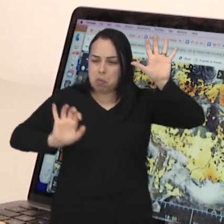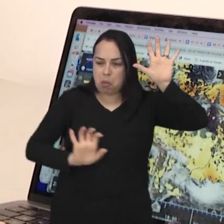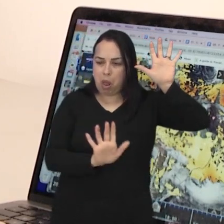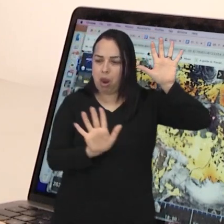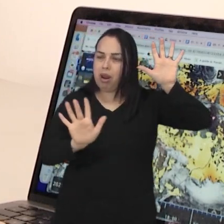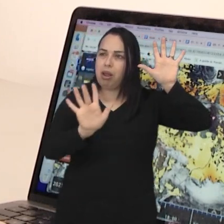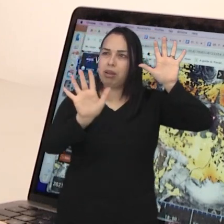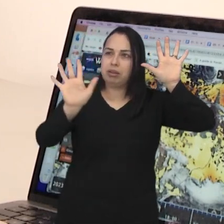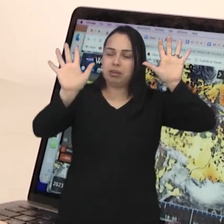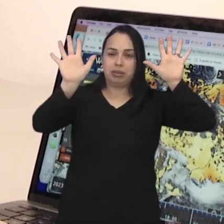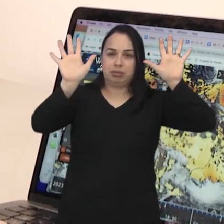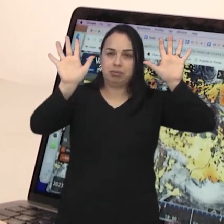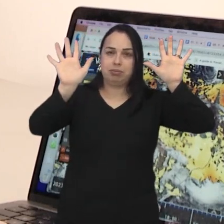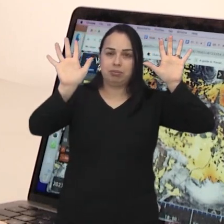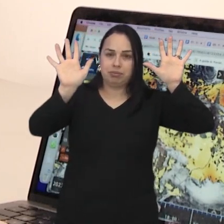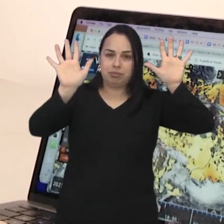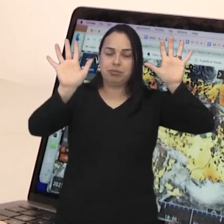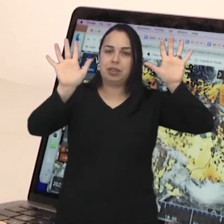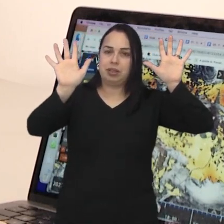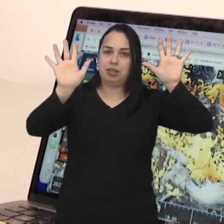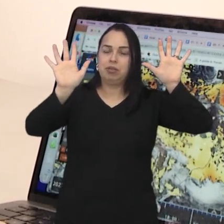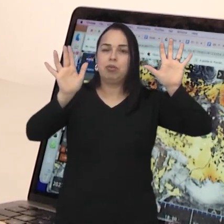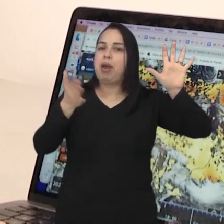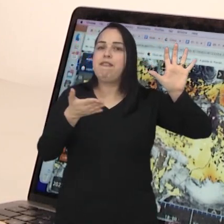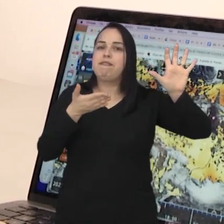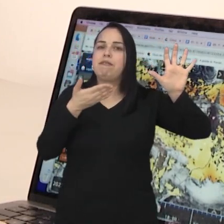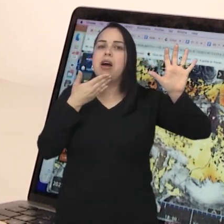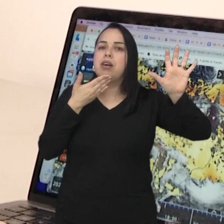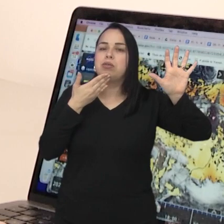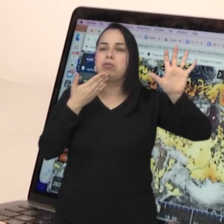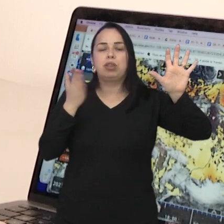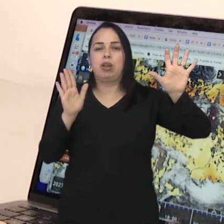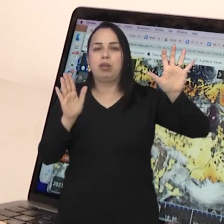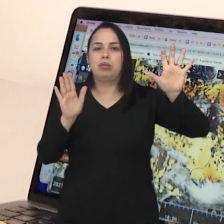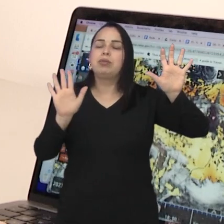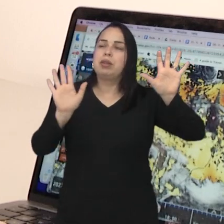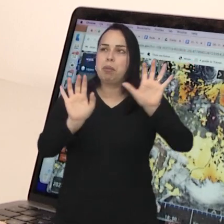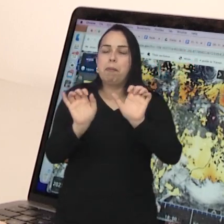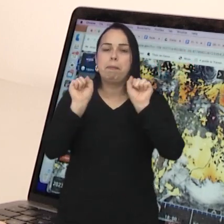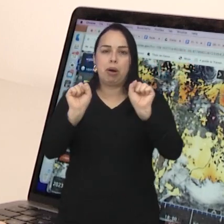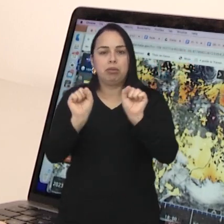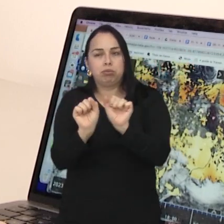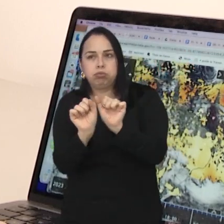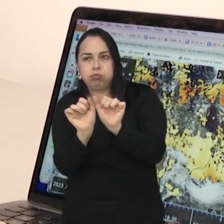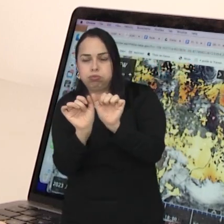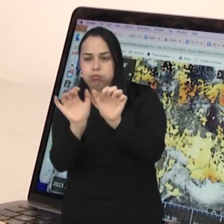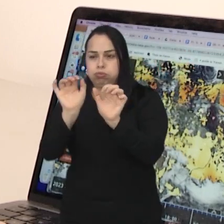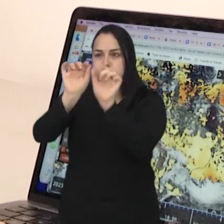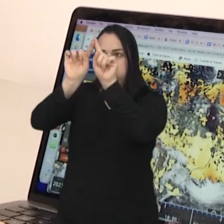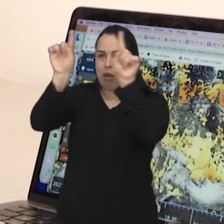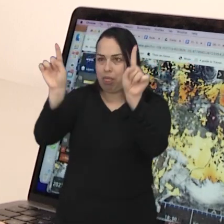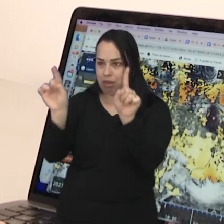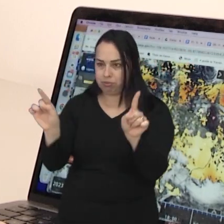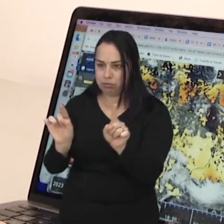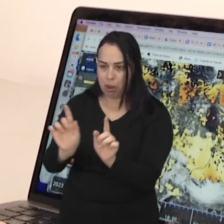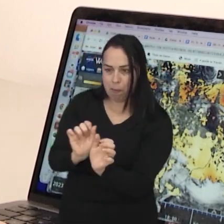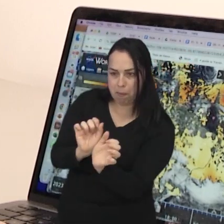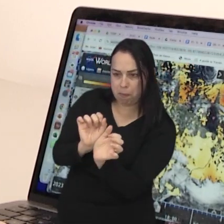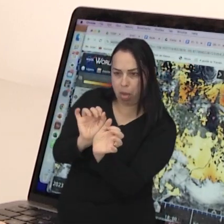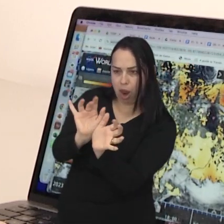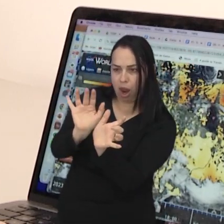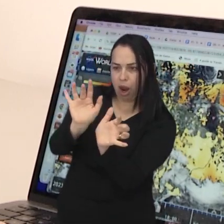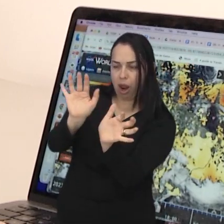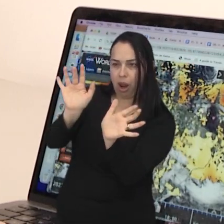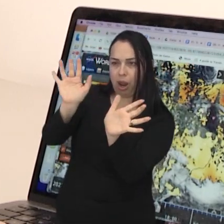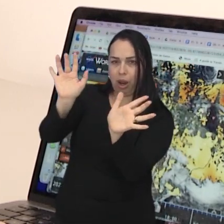que também essa tampa, ela não é uma tampa pequenininha, ela pode pegar a região do Brasil Central inteira, que